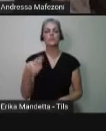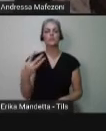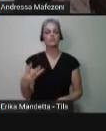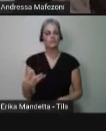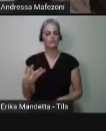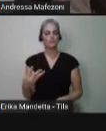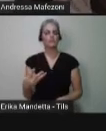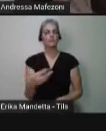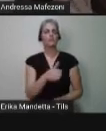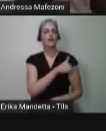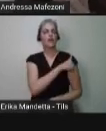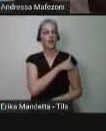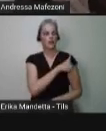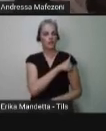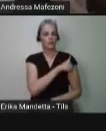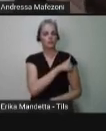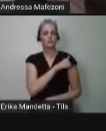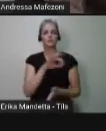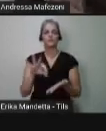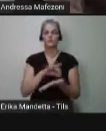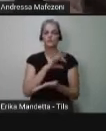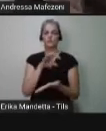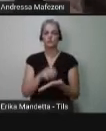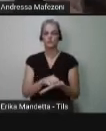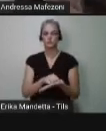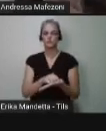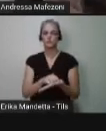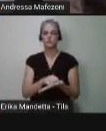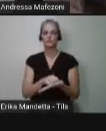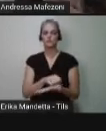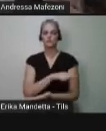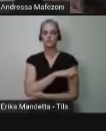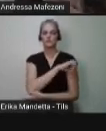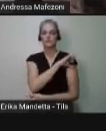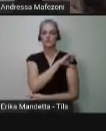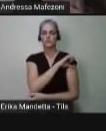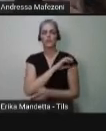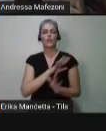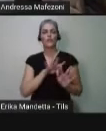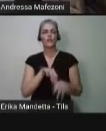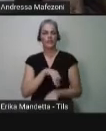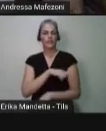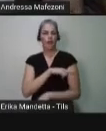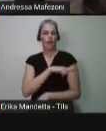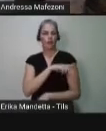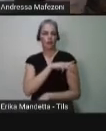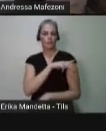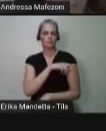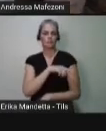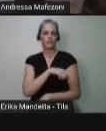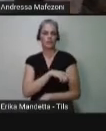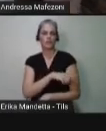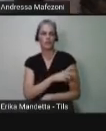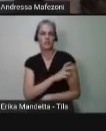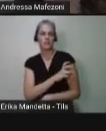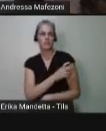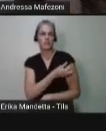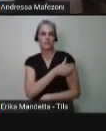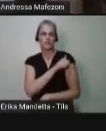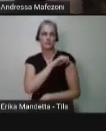573 estudantes matriculados no ensino fundamental nas séries finais, né, do ensino